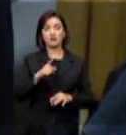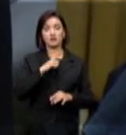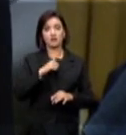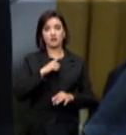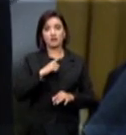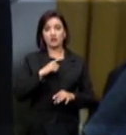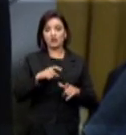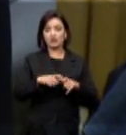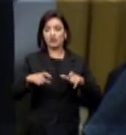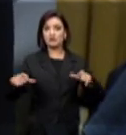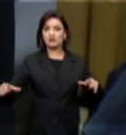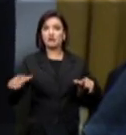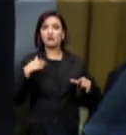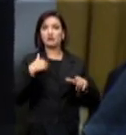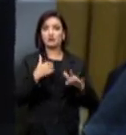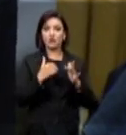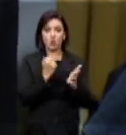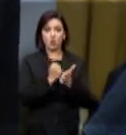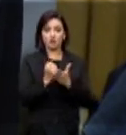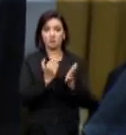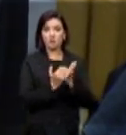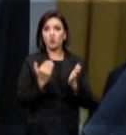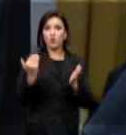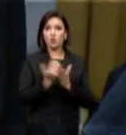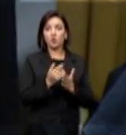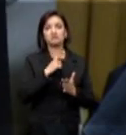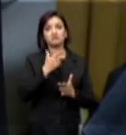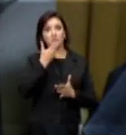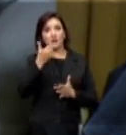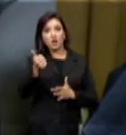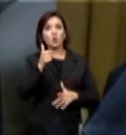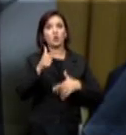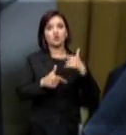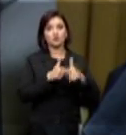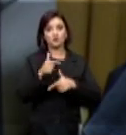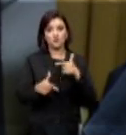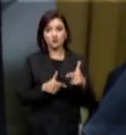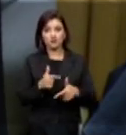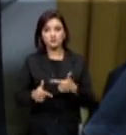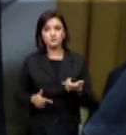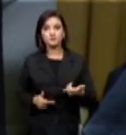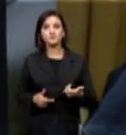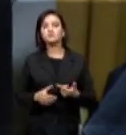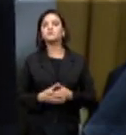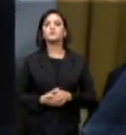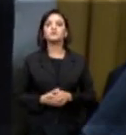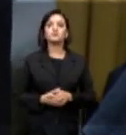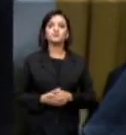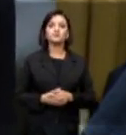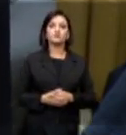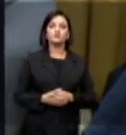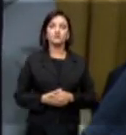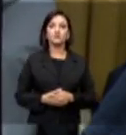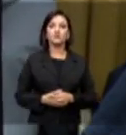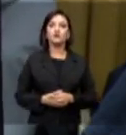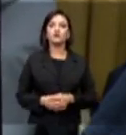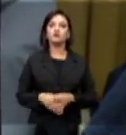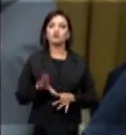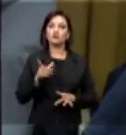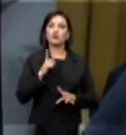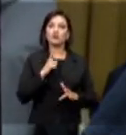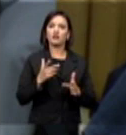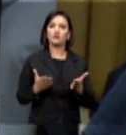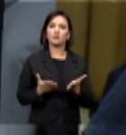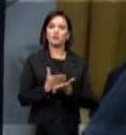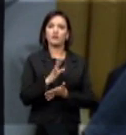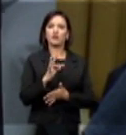Santos. Essa prorrogação está sendo feita justamente com base na Lei 13.448, já foi aprovada